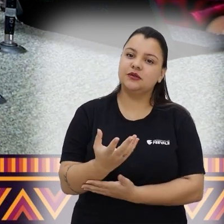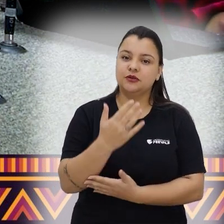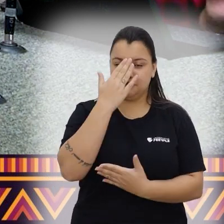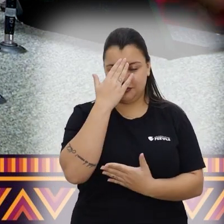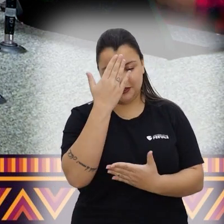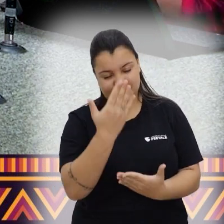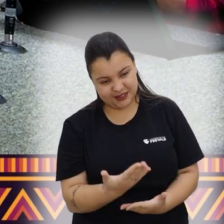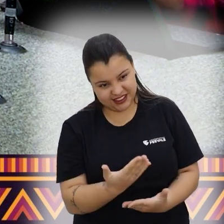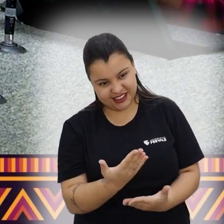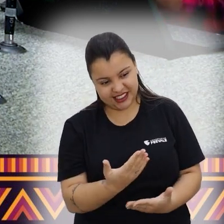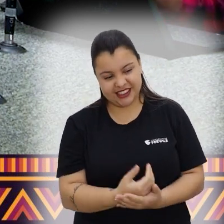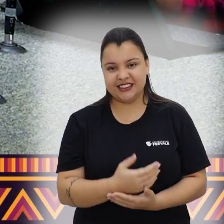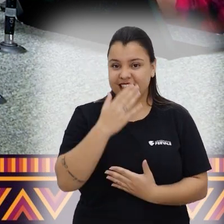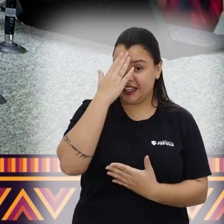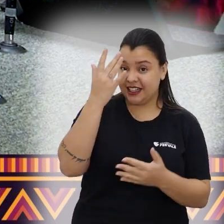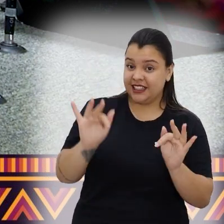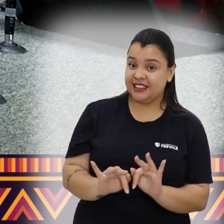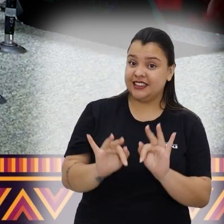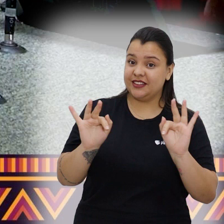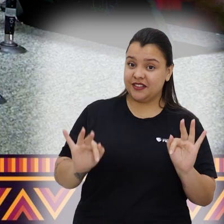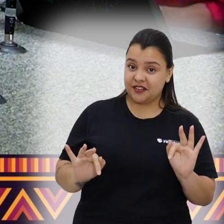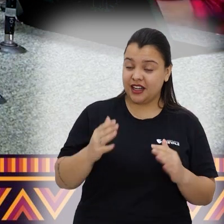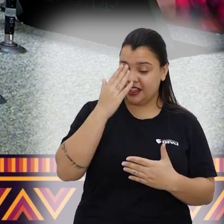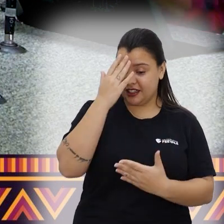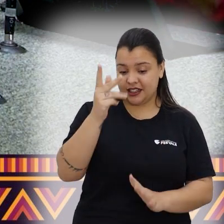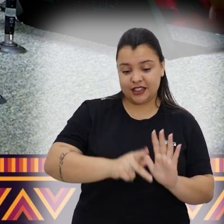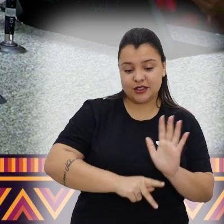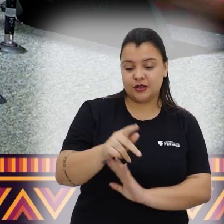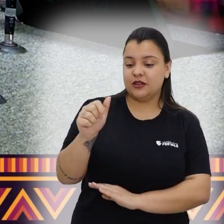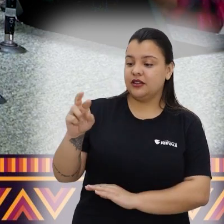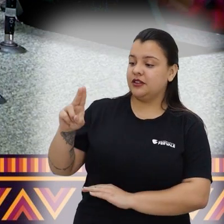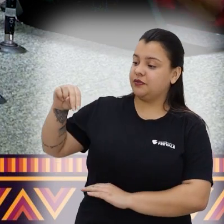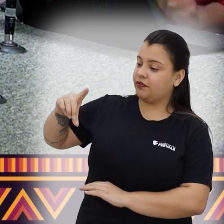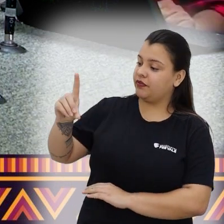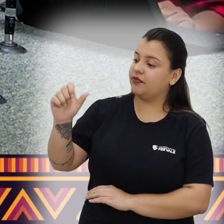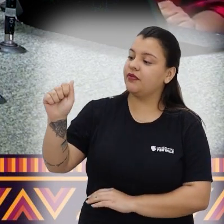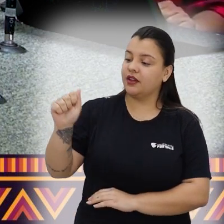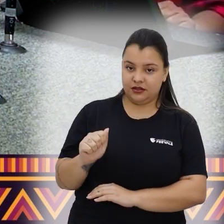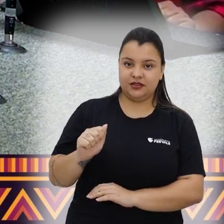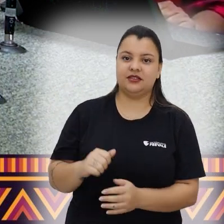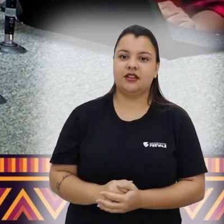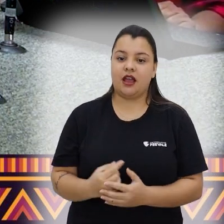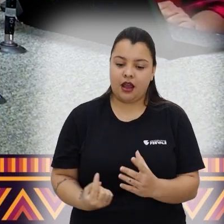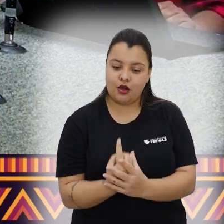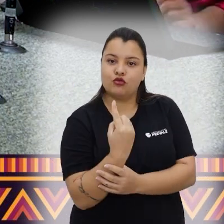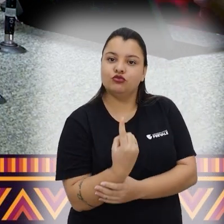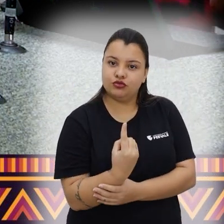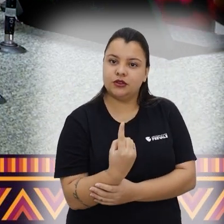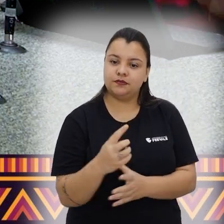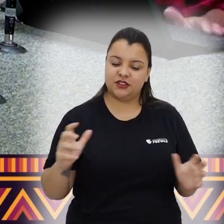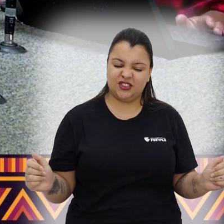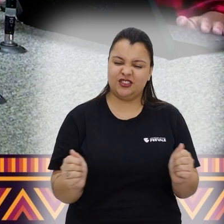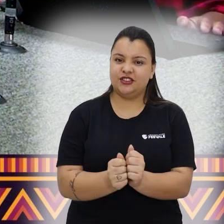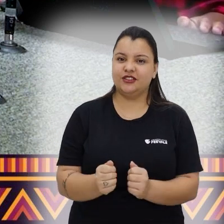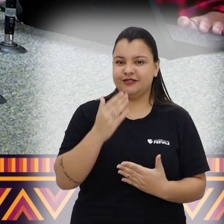aí. Agradeço pela Fevale, pelo Projeto Aruanda, pela Voz de Aruanda, que é uma coisa só agora, tá todo mundo participando. E